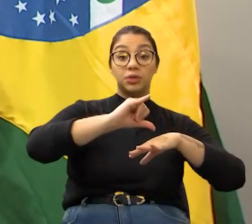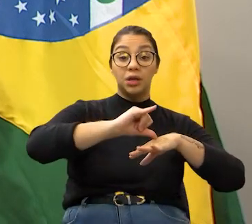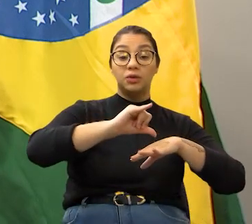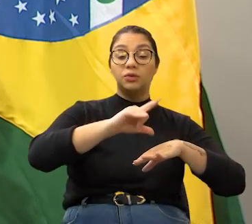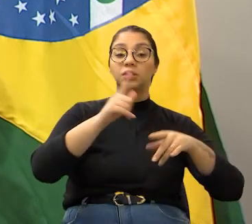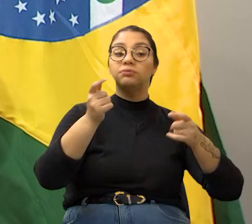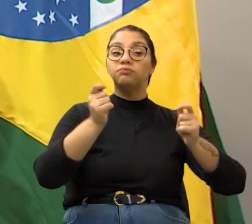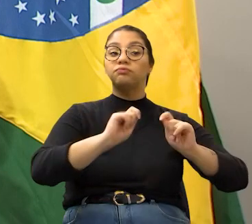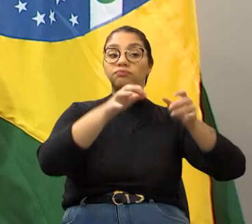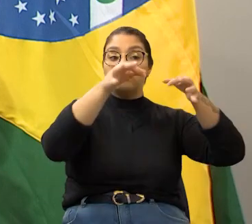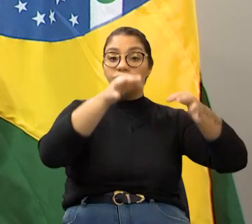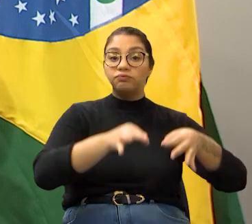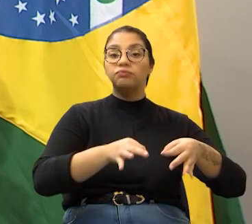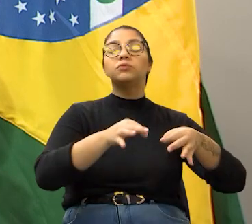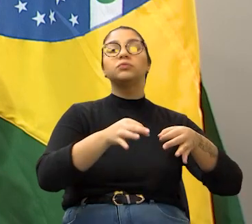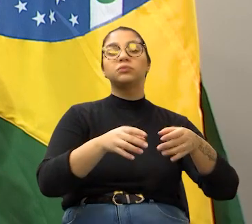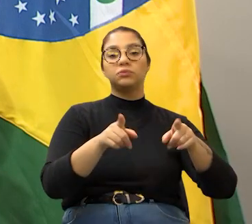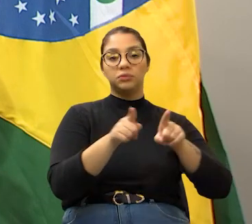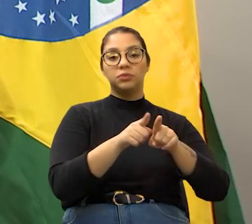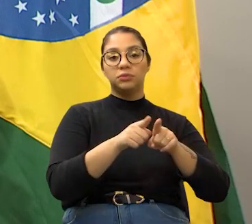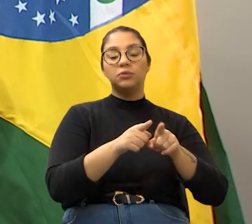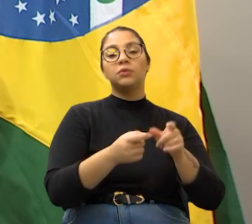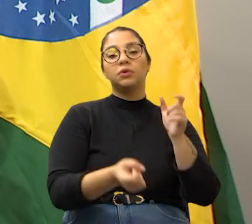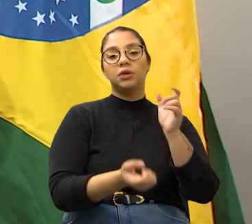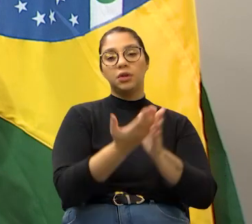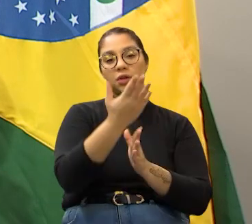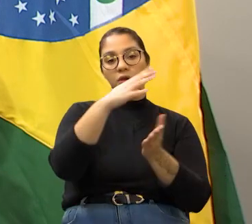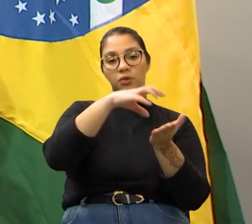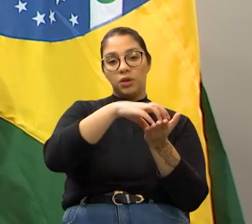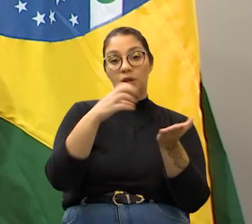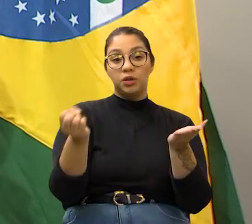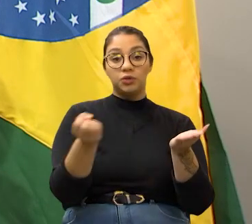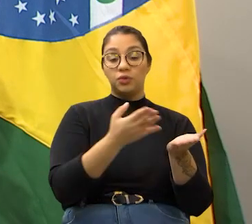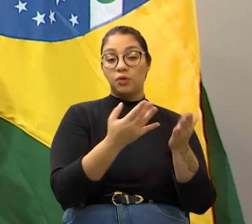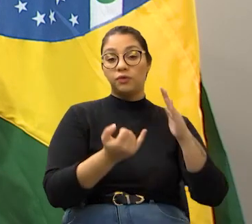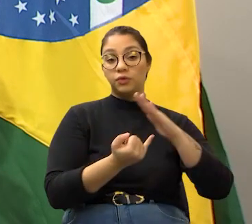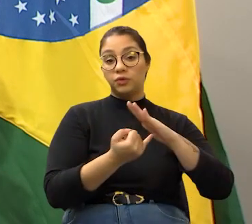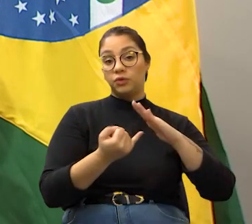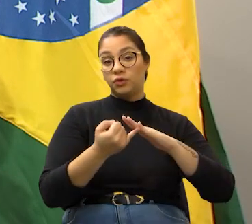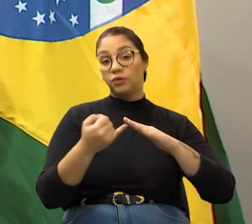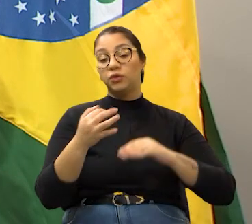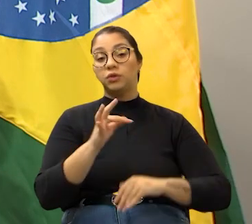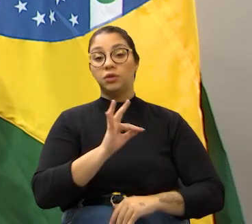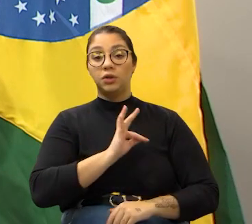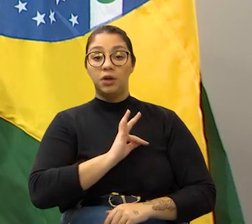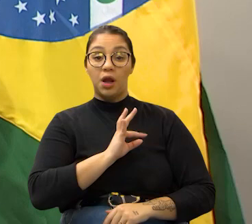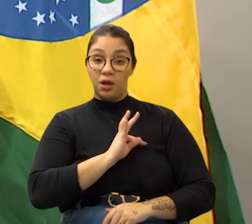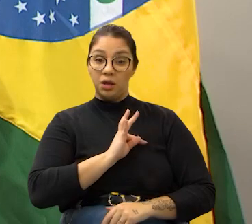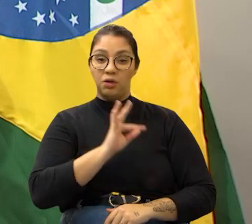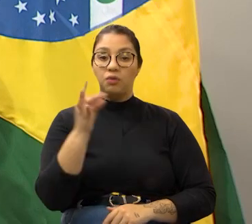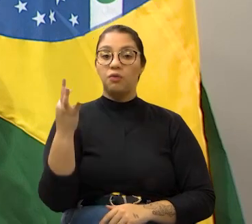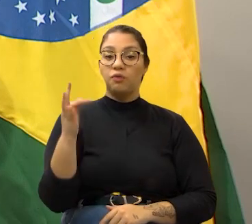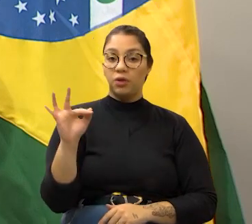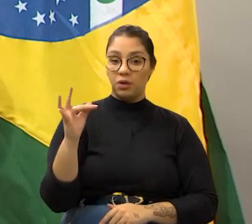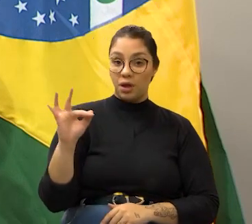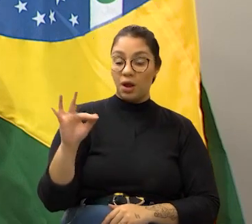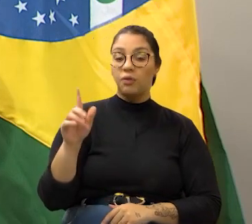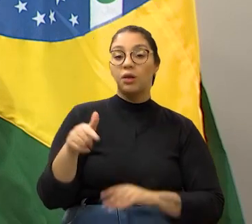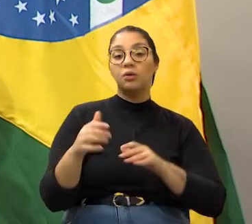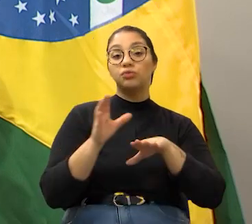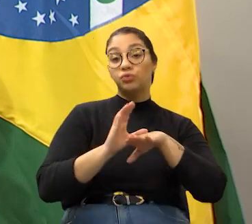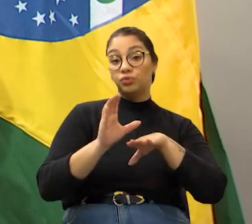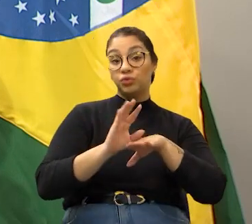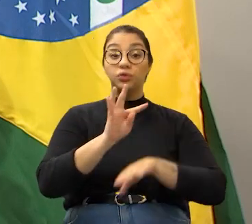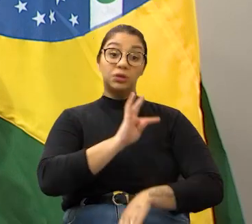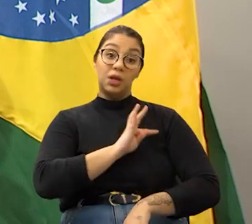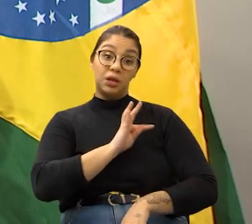e que possa abrigar aí uma nova unidade do Instituto Técnico Federal, com cursos